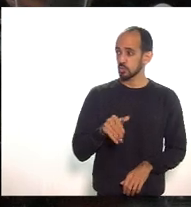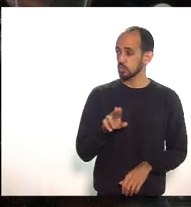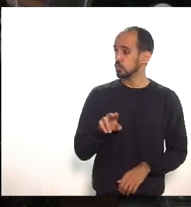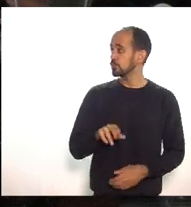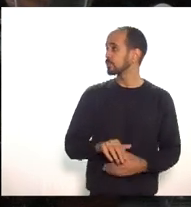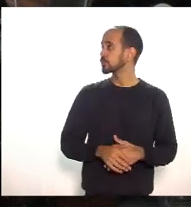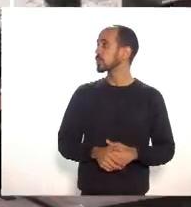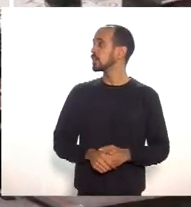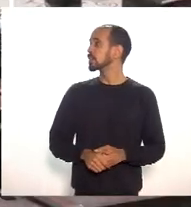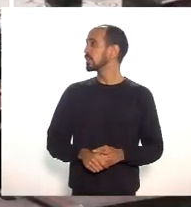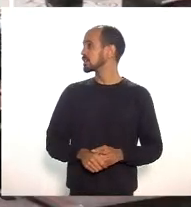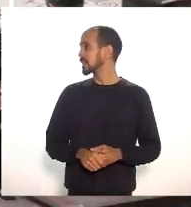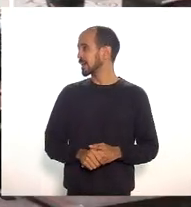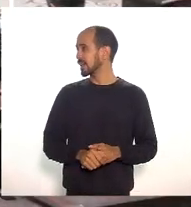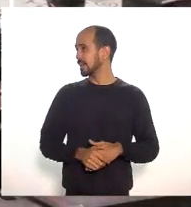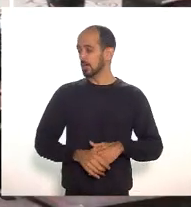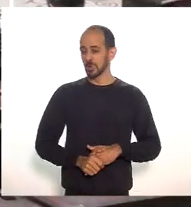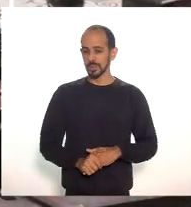nada